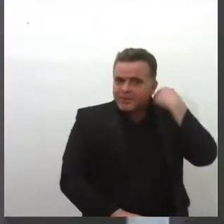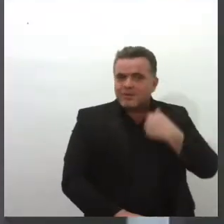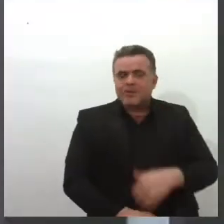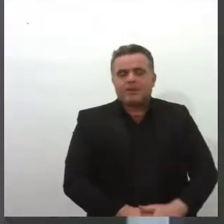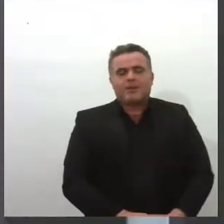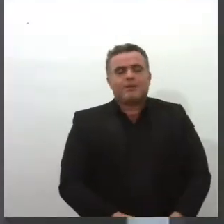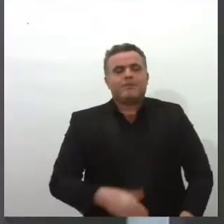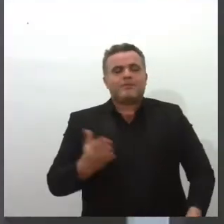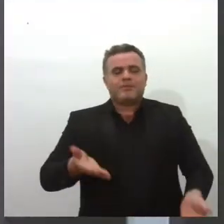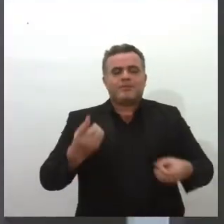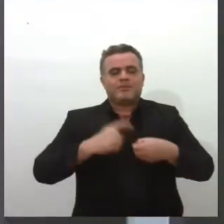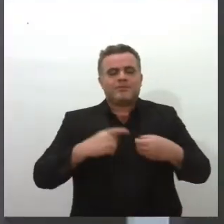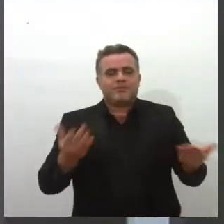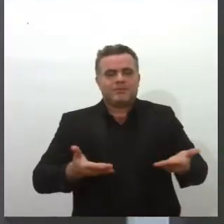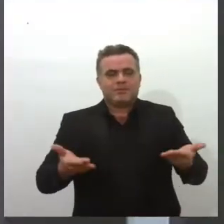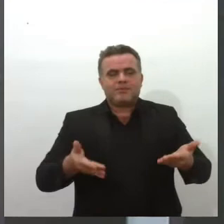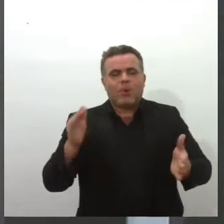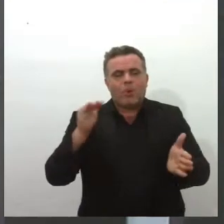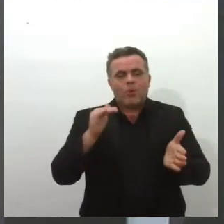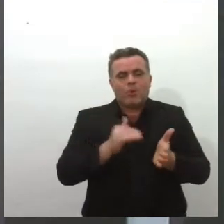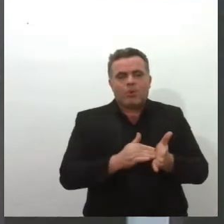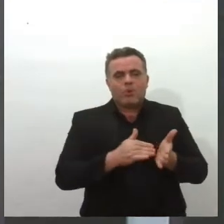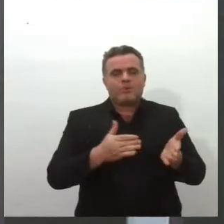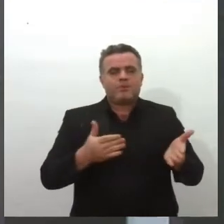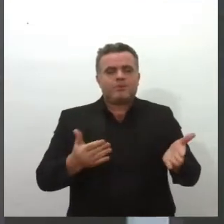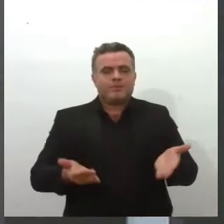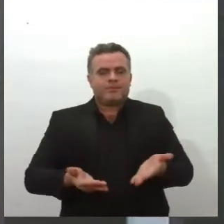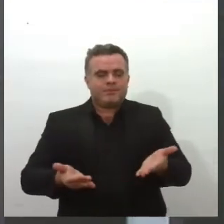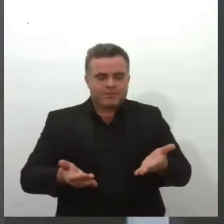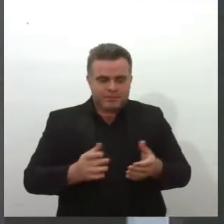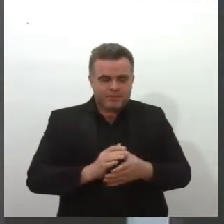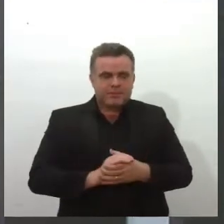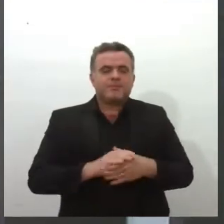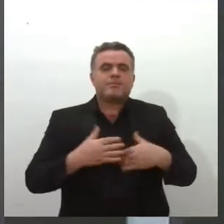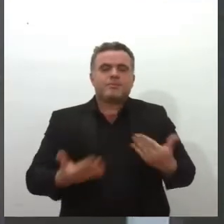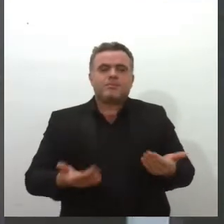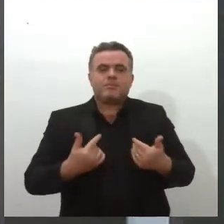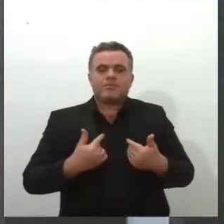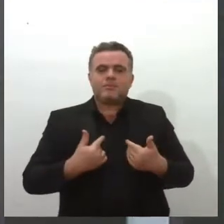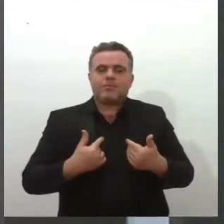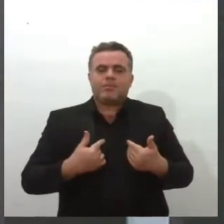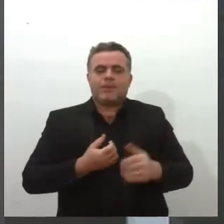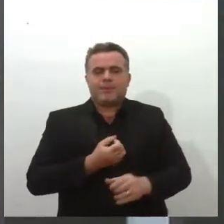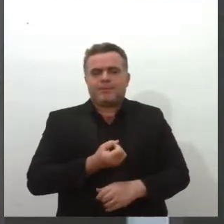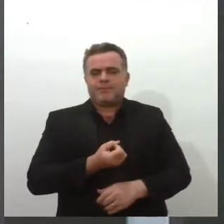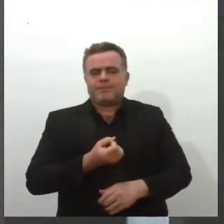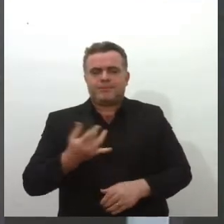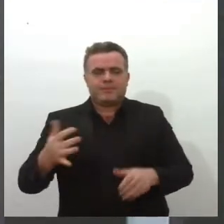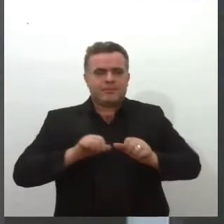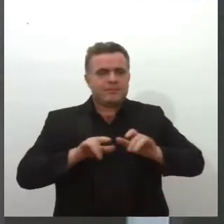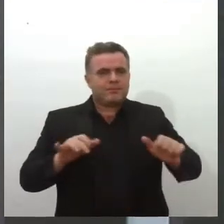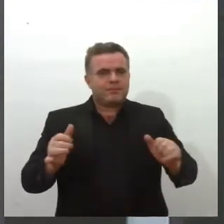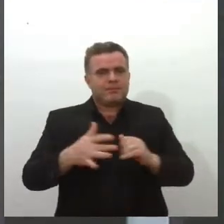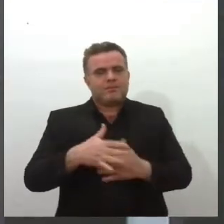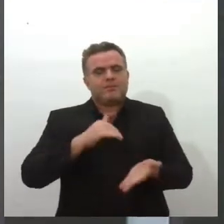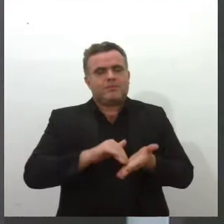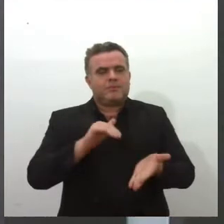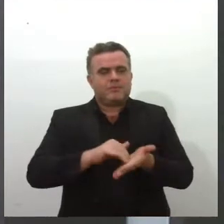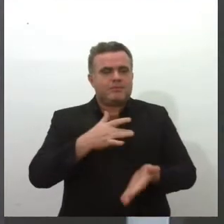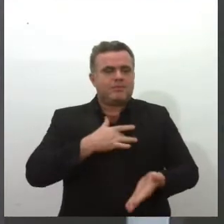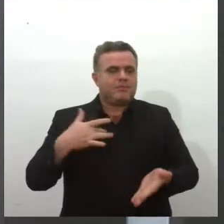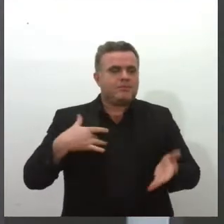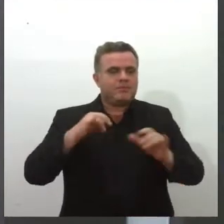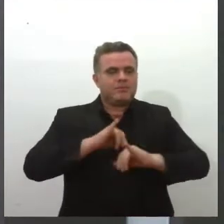Já estamos de volta com o último bloco do Jornal da Alese, segunda edição. Vamos agora aos números da pandemia. A Secretaria de Estado da Saúde